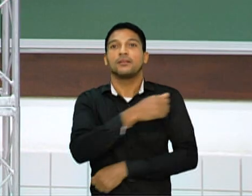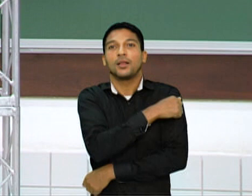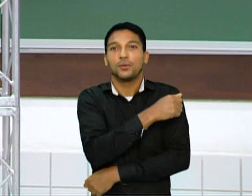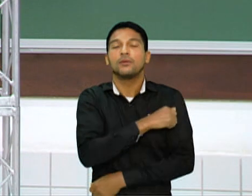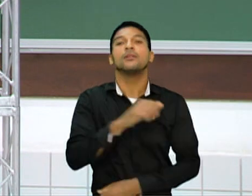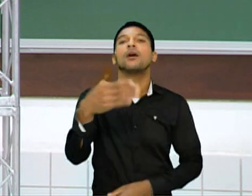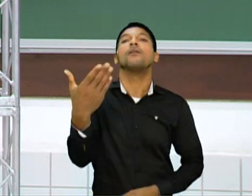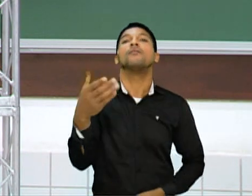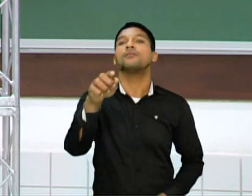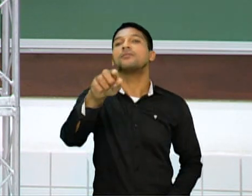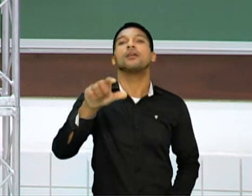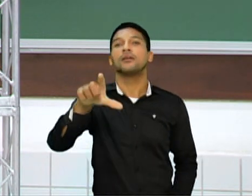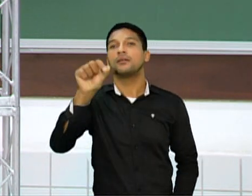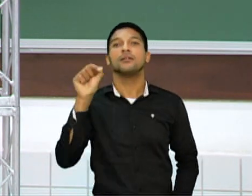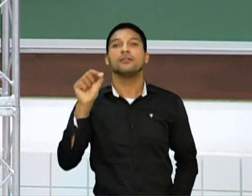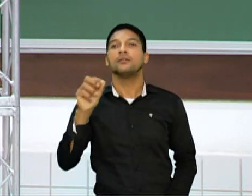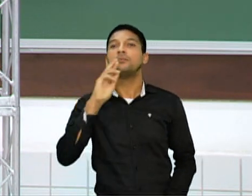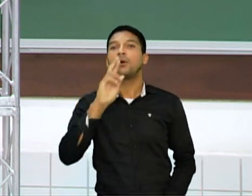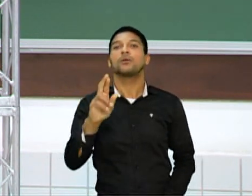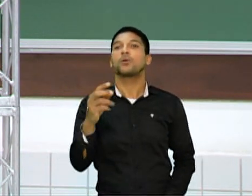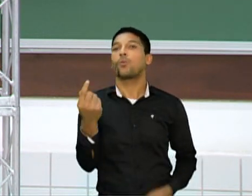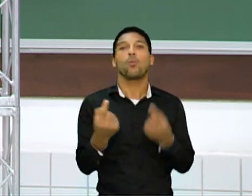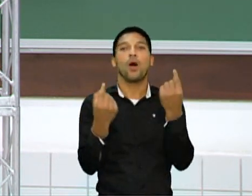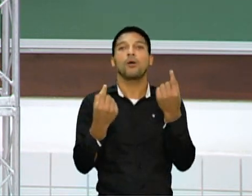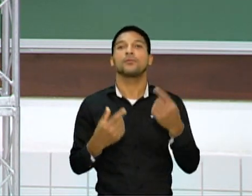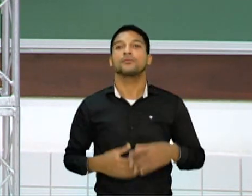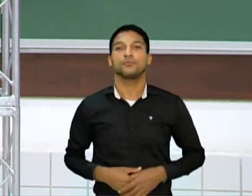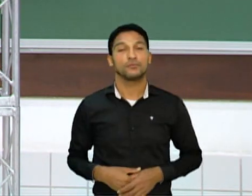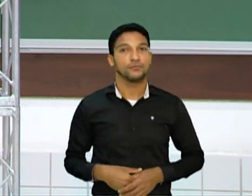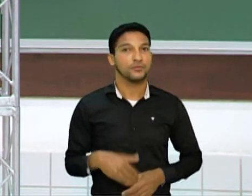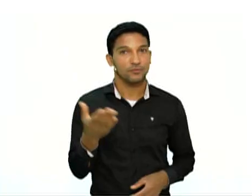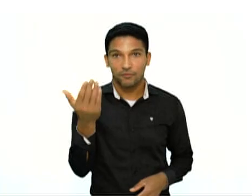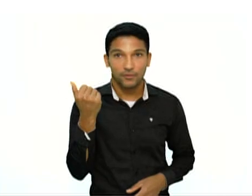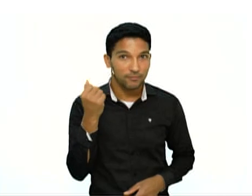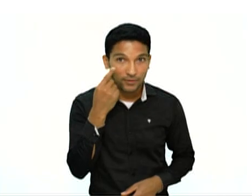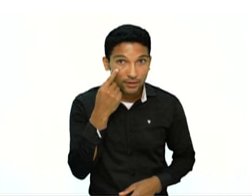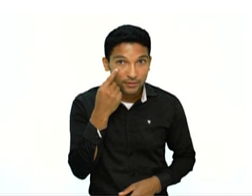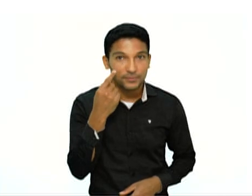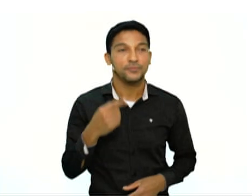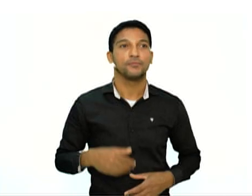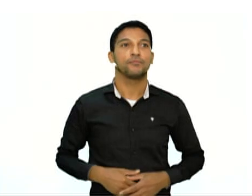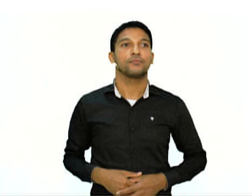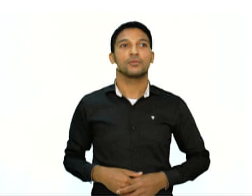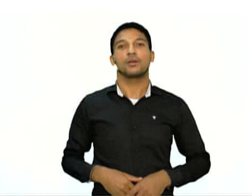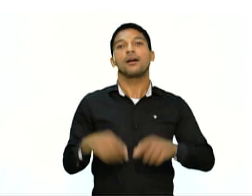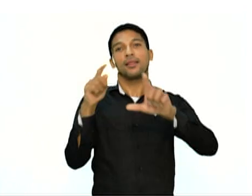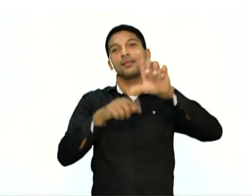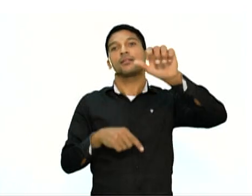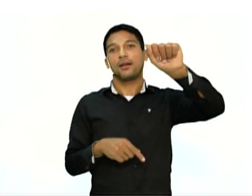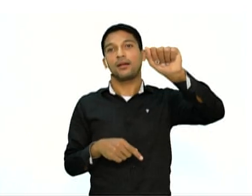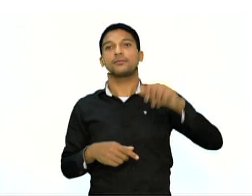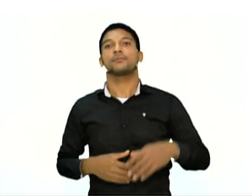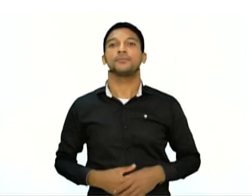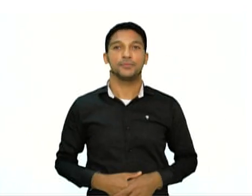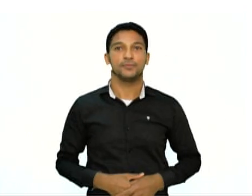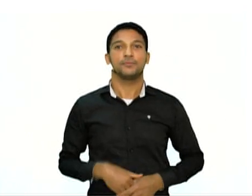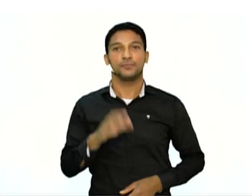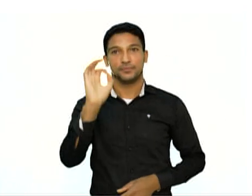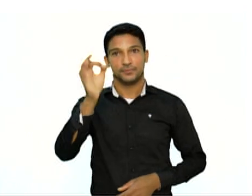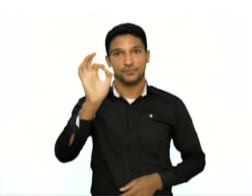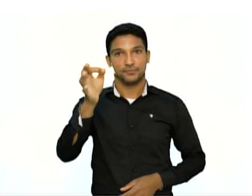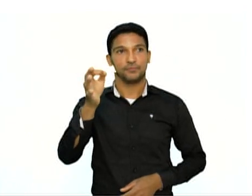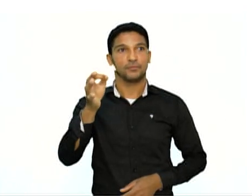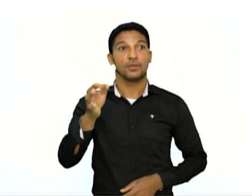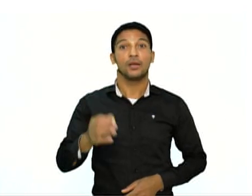E aí, qual foi a alternativa que você marcou? Vamos ver aqui? A alternativa correta é a letra A.